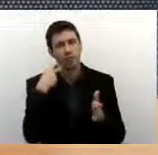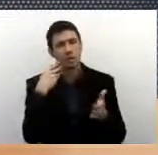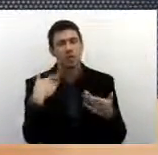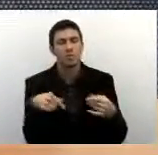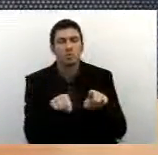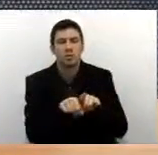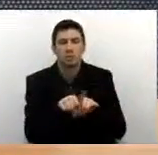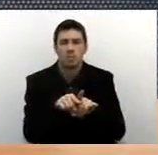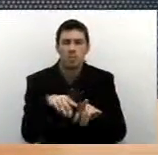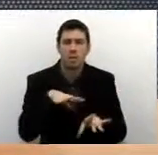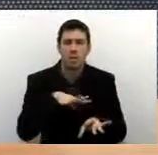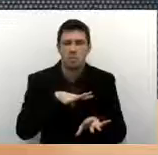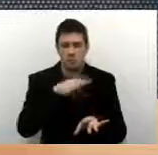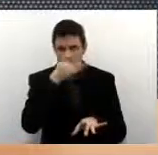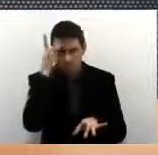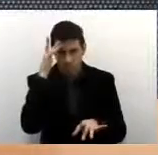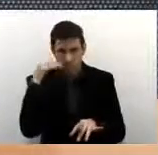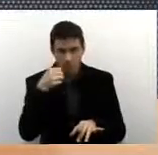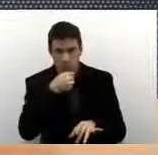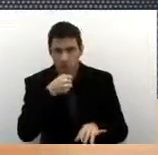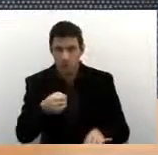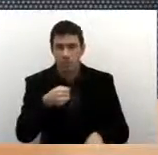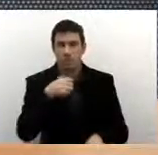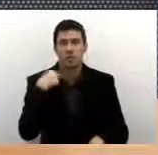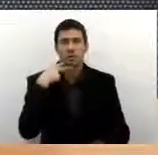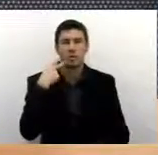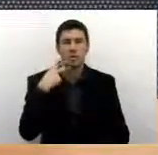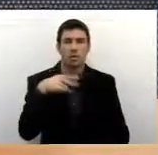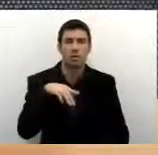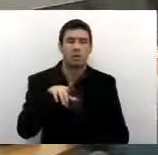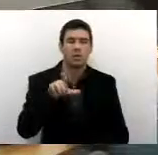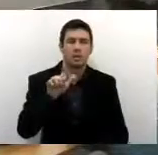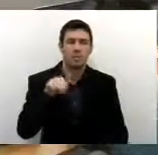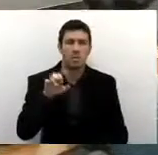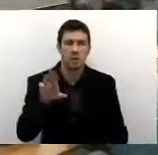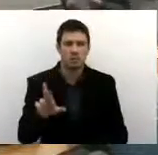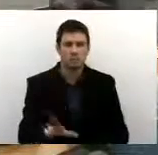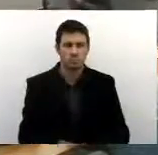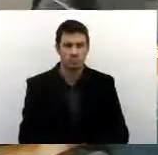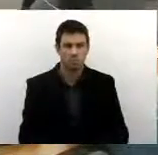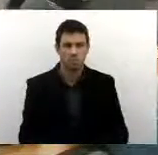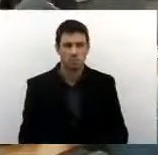pelos munícipes. Com a palavra, nosso nobre vereador Lamé.